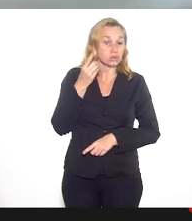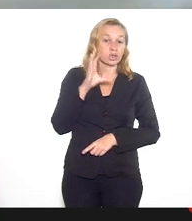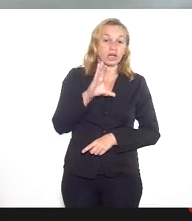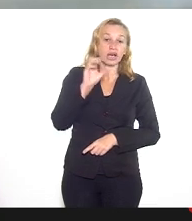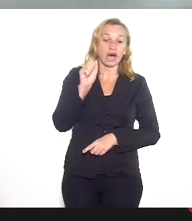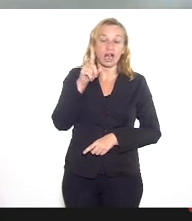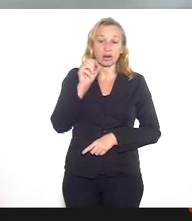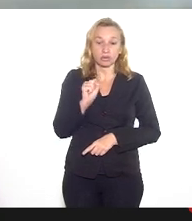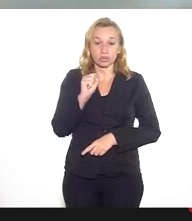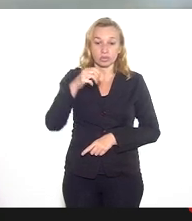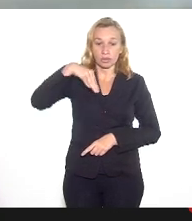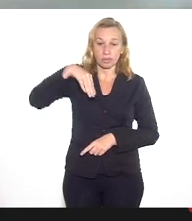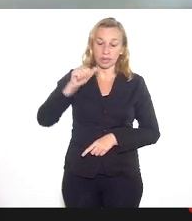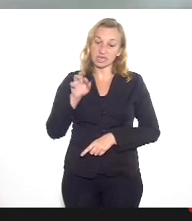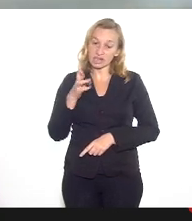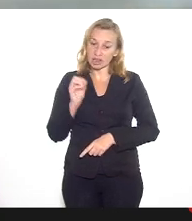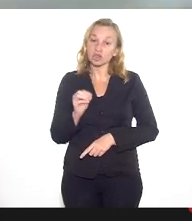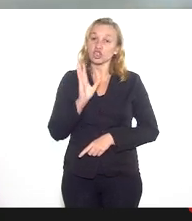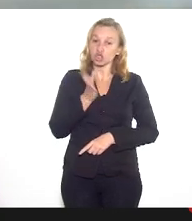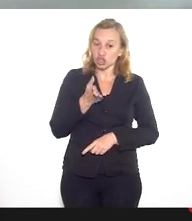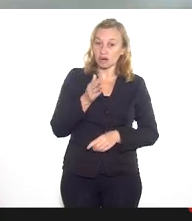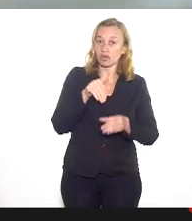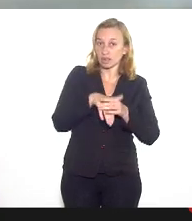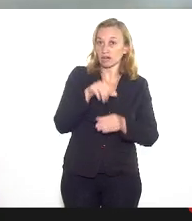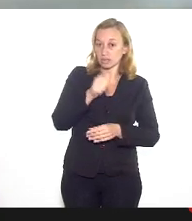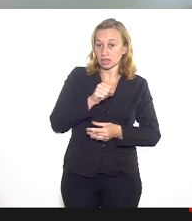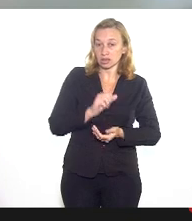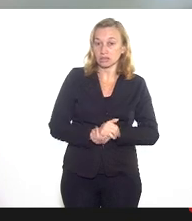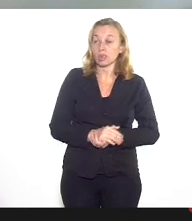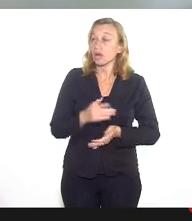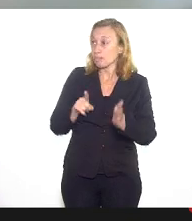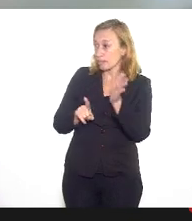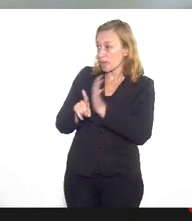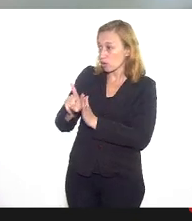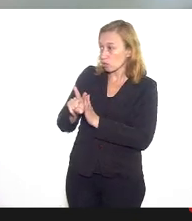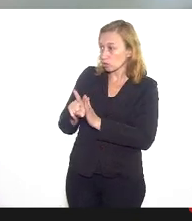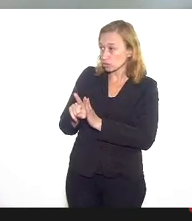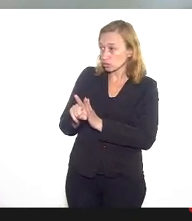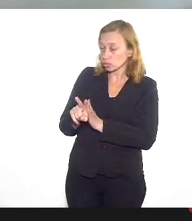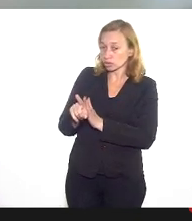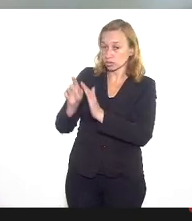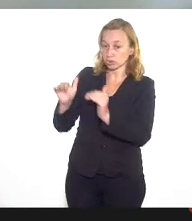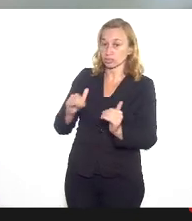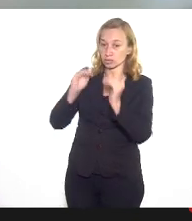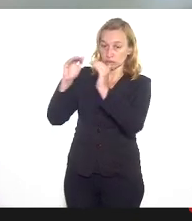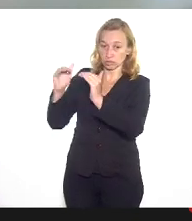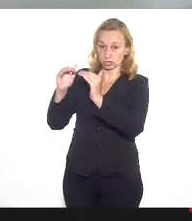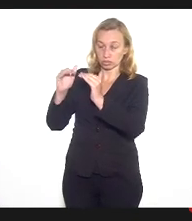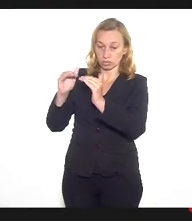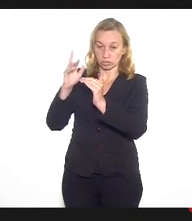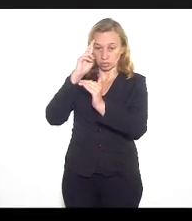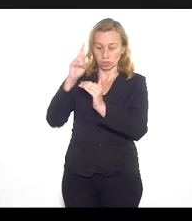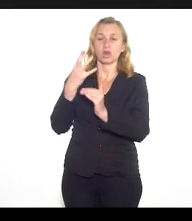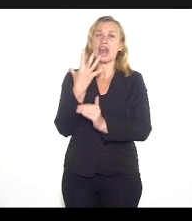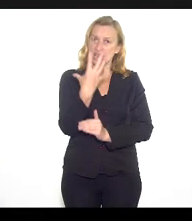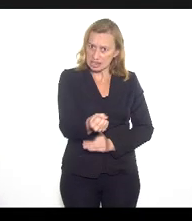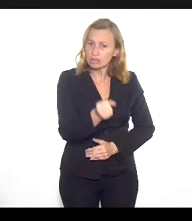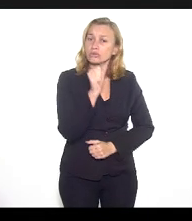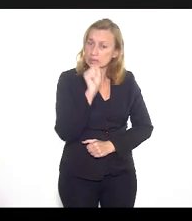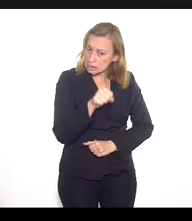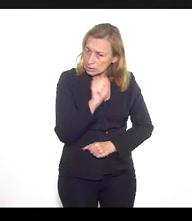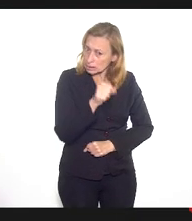Carlos Macedo já votaram favorável. Pergunta a Vossa Excelência. Está acolhido,